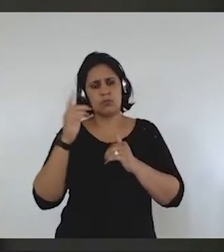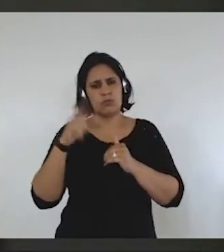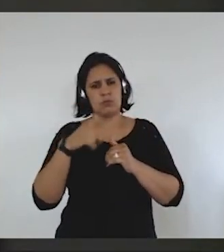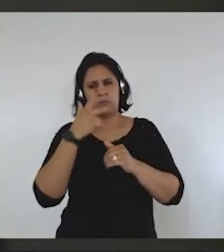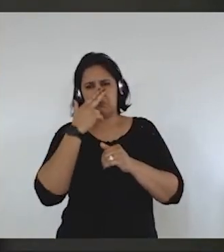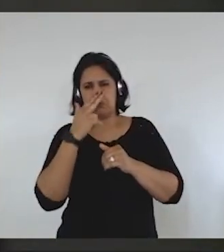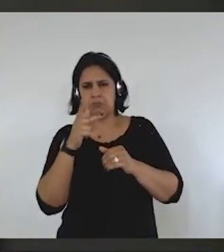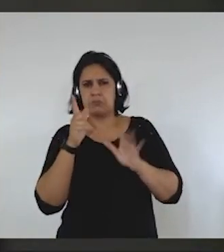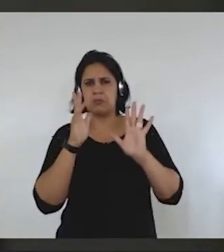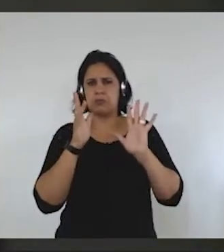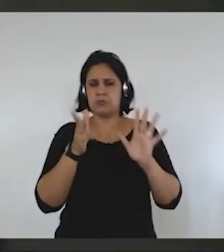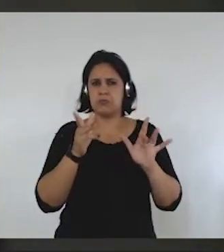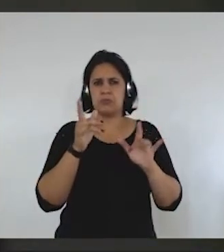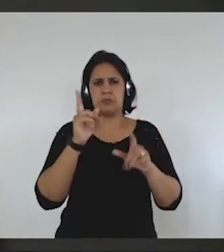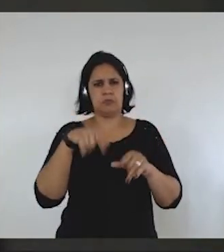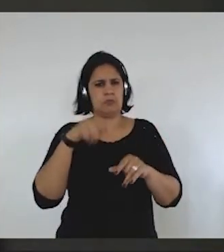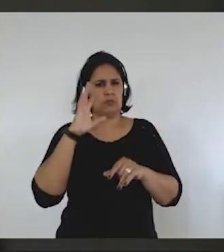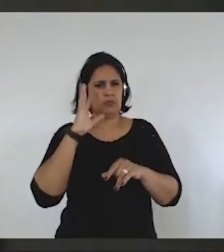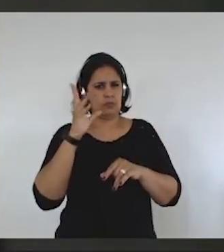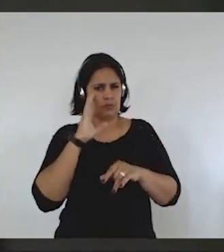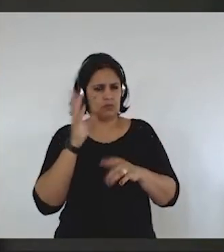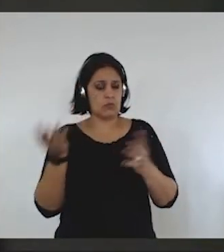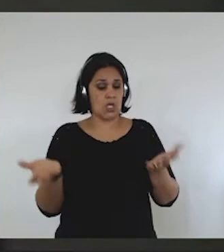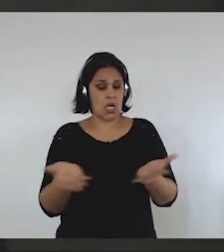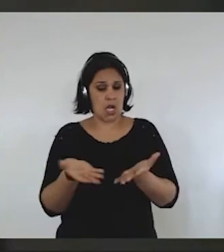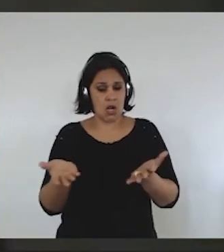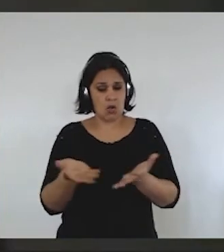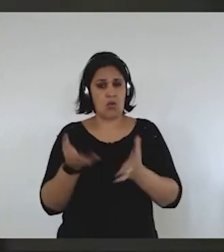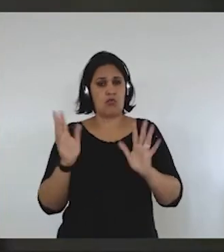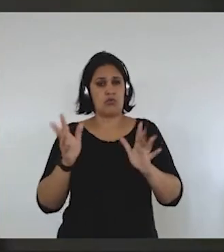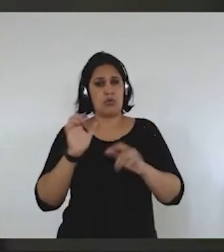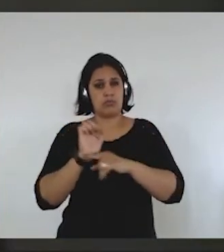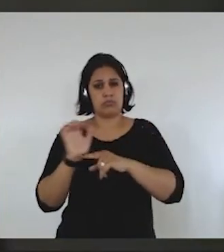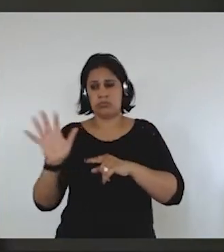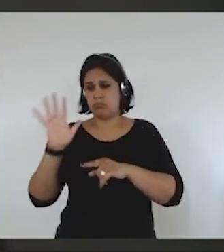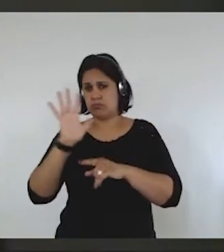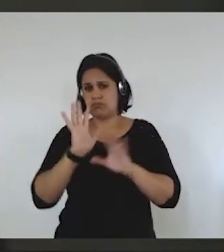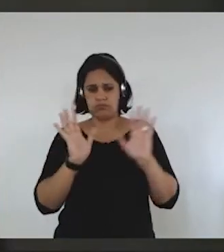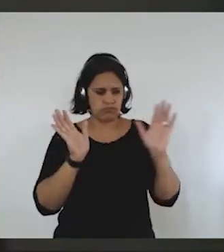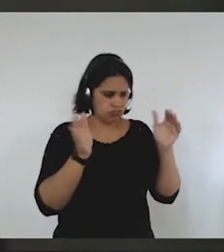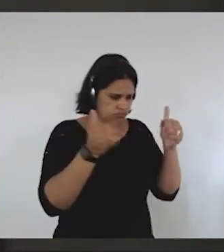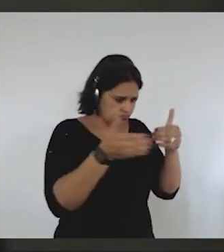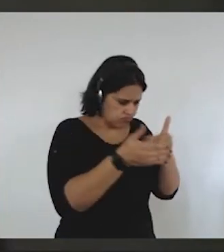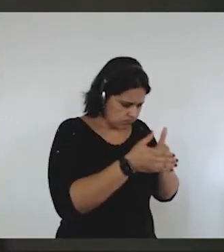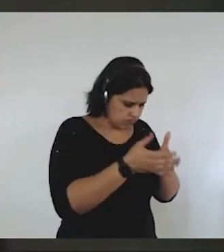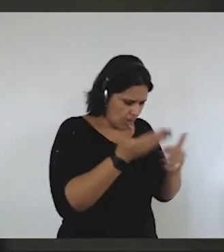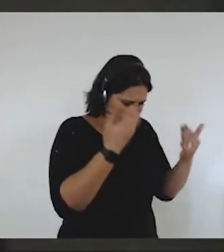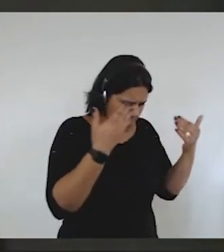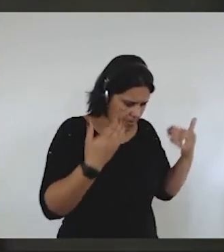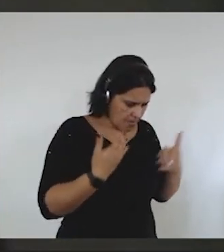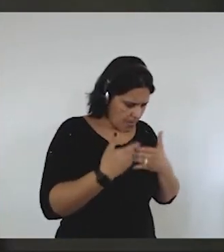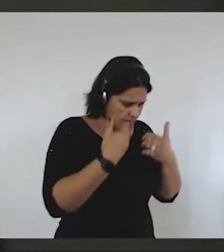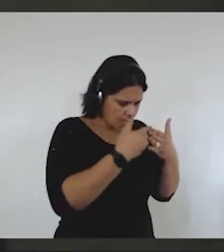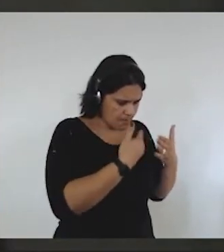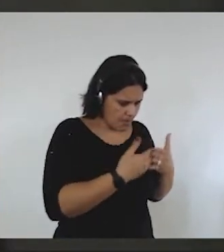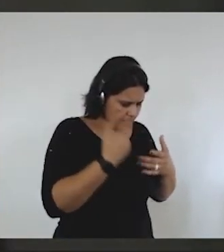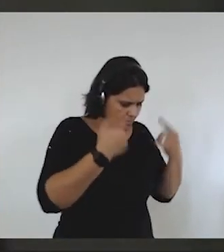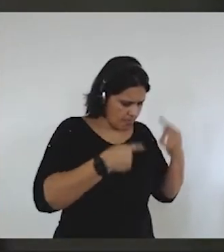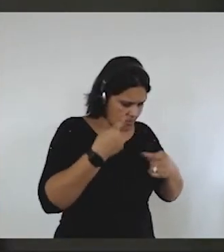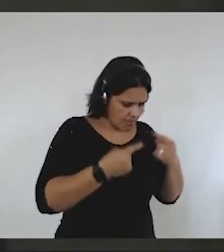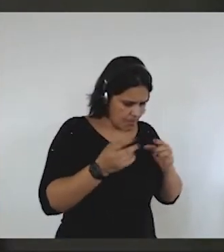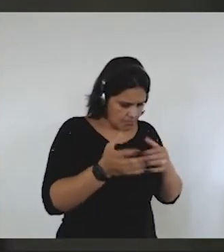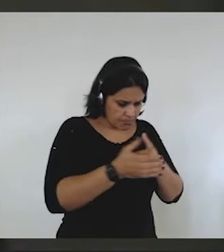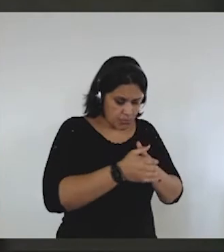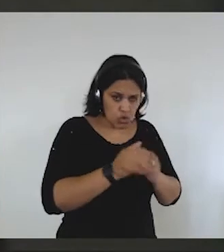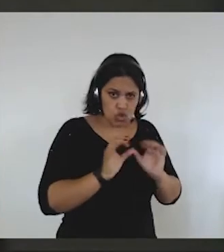que foi uma ilusão, parece que agora assim, os estados se fecham e pensam cada vez mais em políticas somente para si,